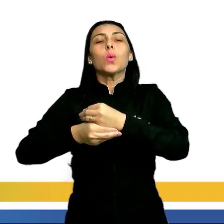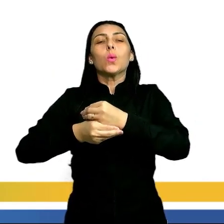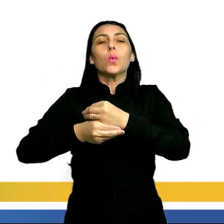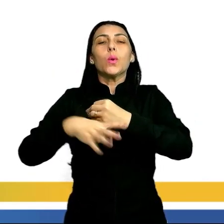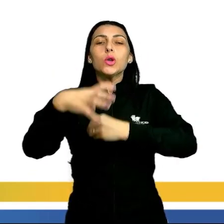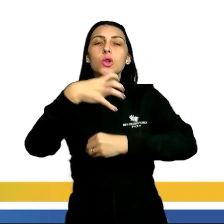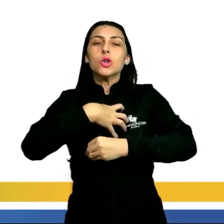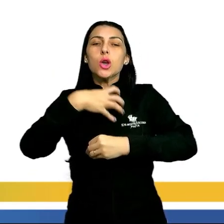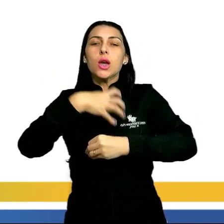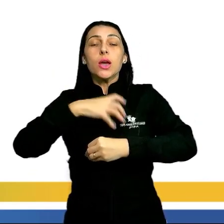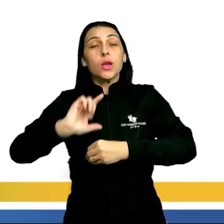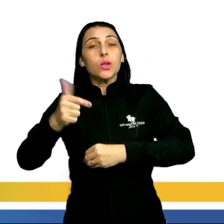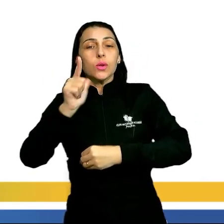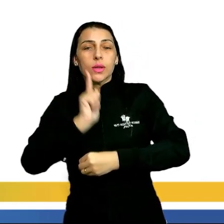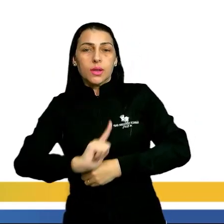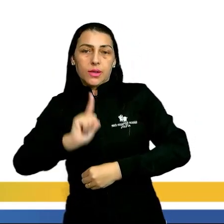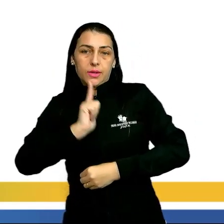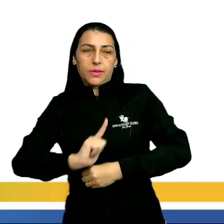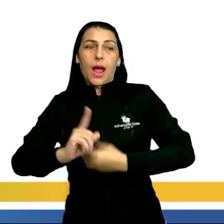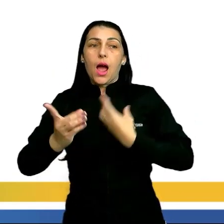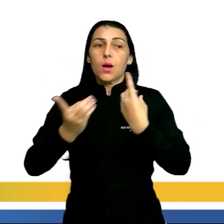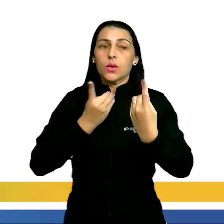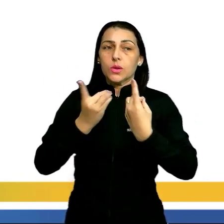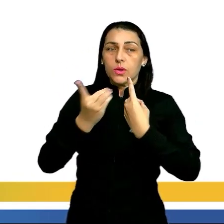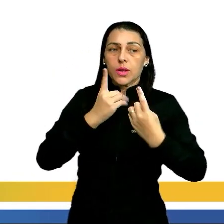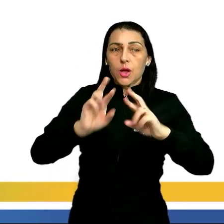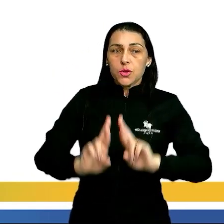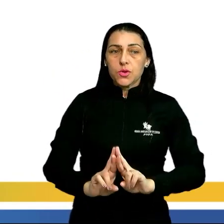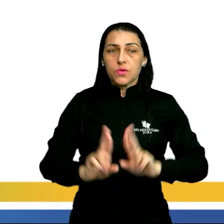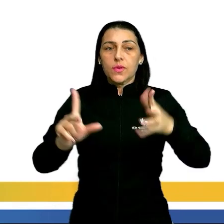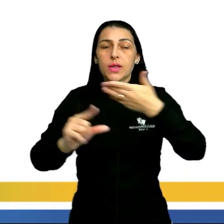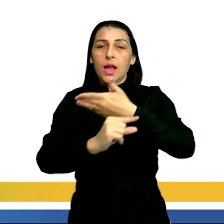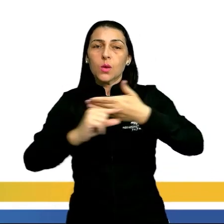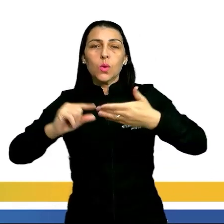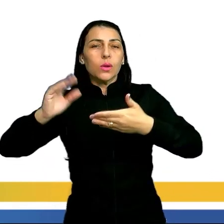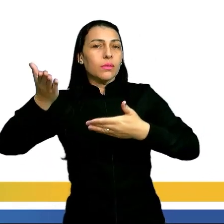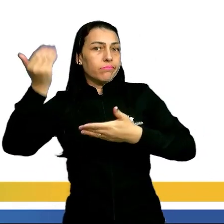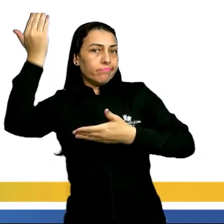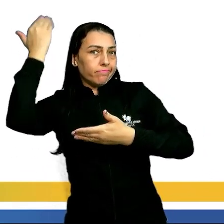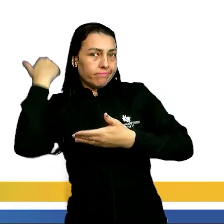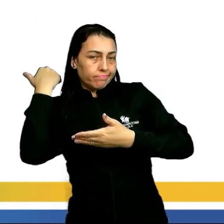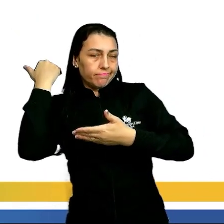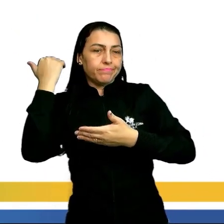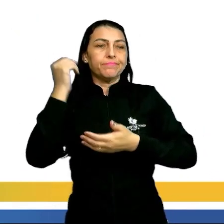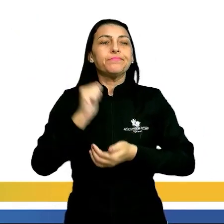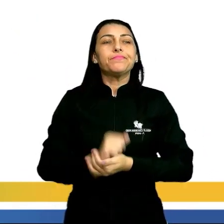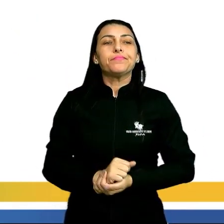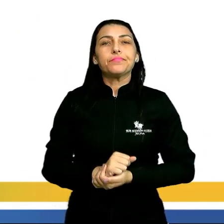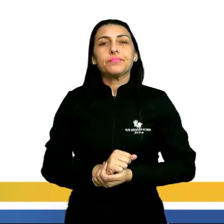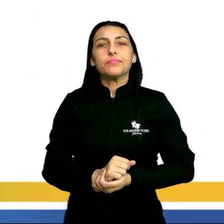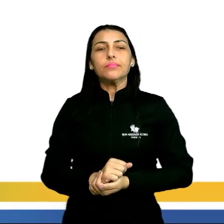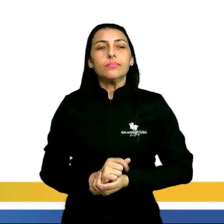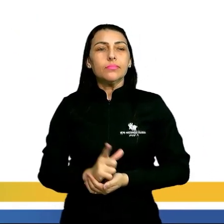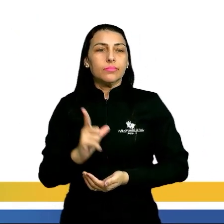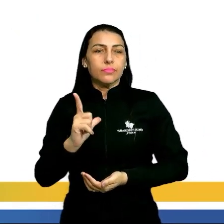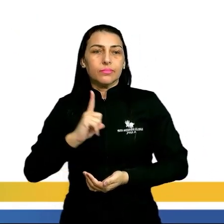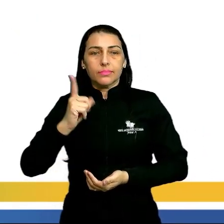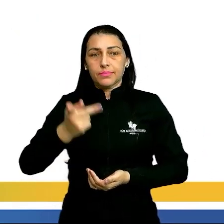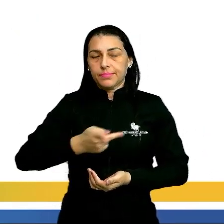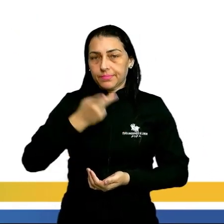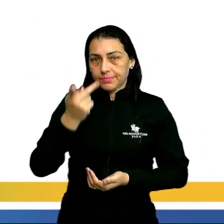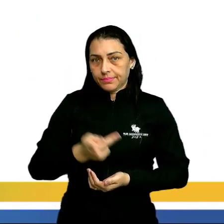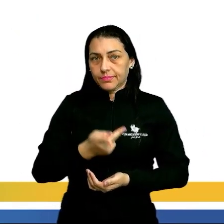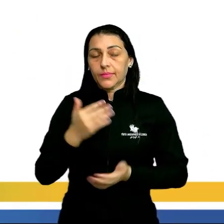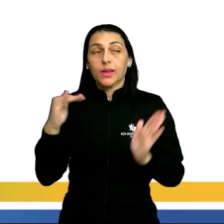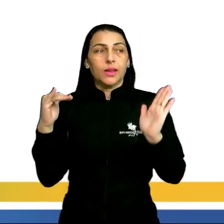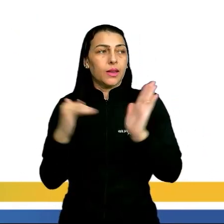incluí-lo em outros estilos literários por dialogar com diferentes autores e época. Então, a gente tem falado até